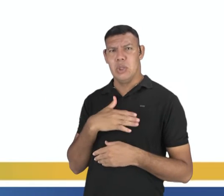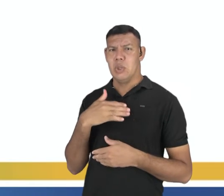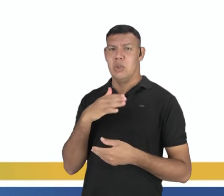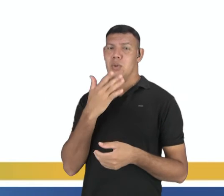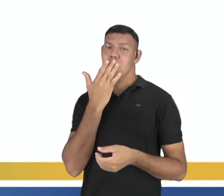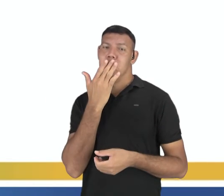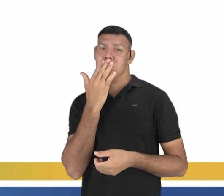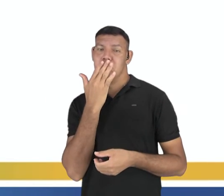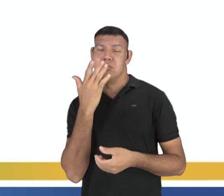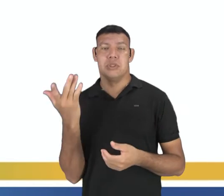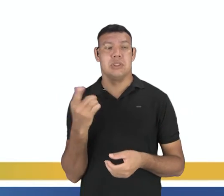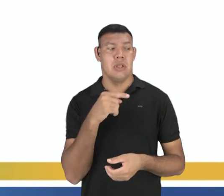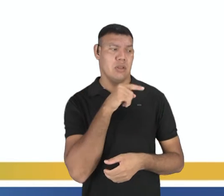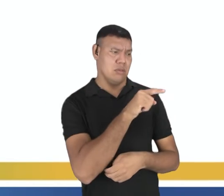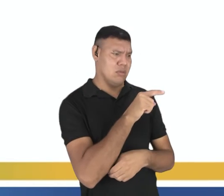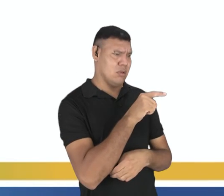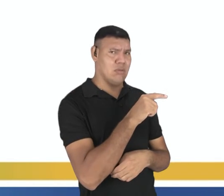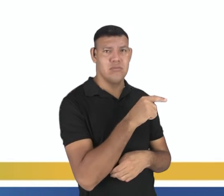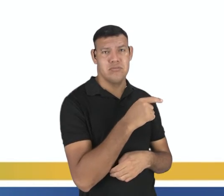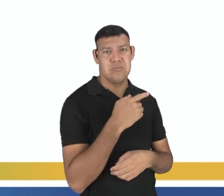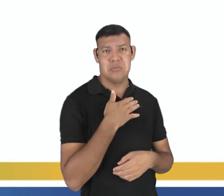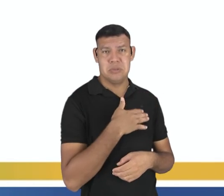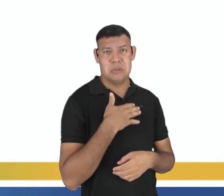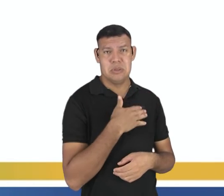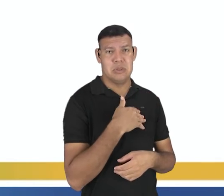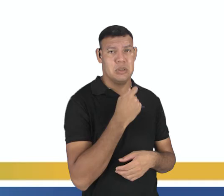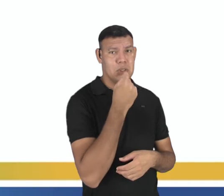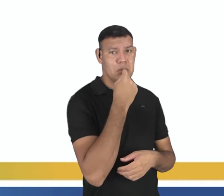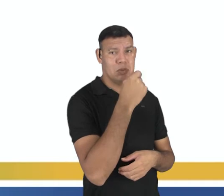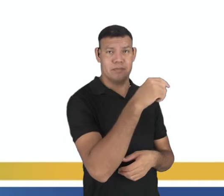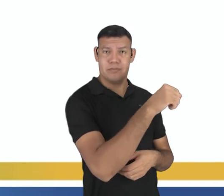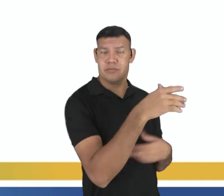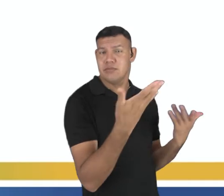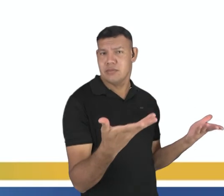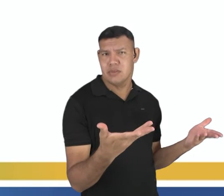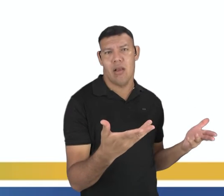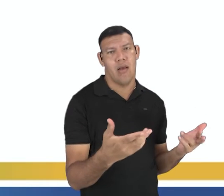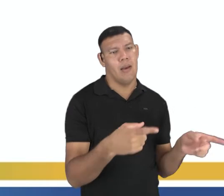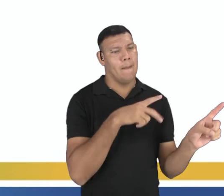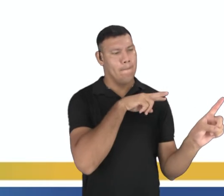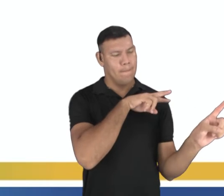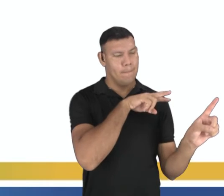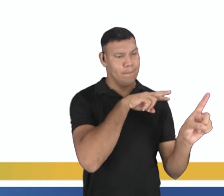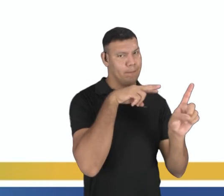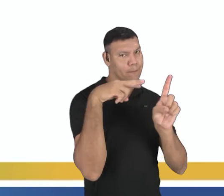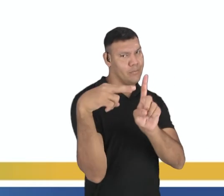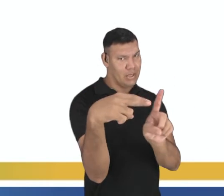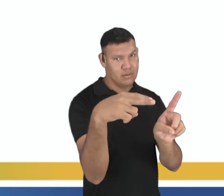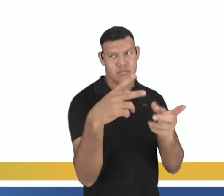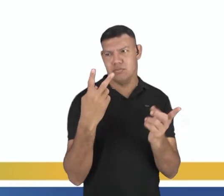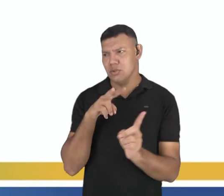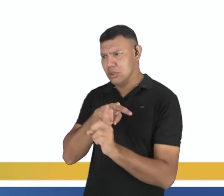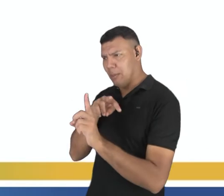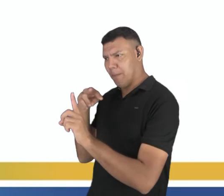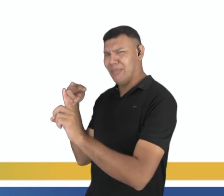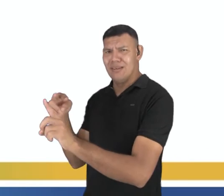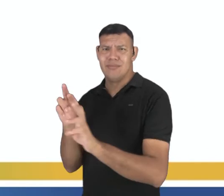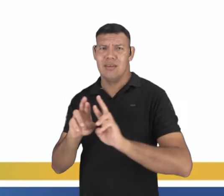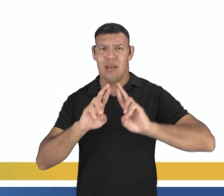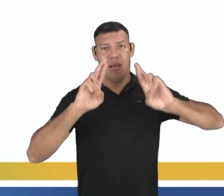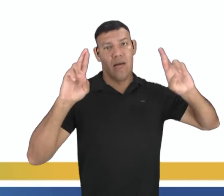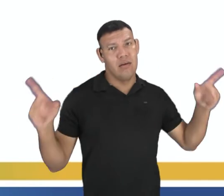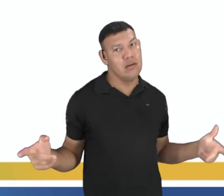sal. São diferentes, cada um vai ter uma percepção diferente a respeito de uma coisa. Então, dizer que a poética é